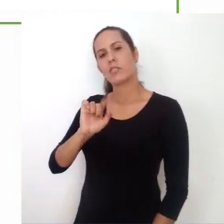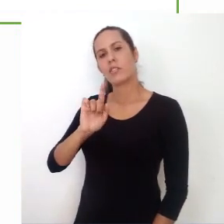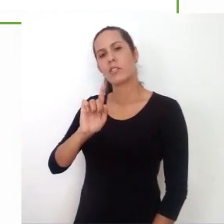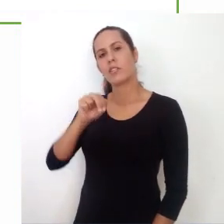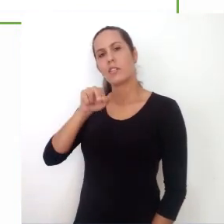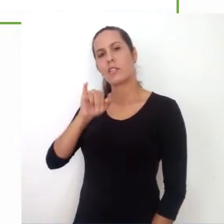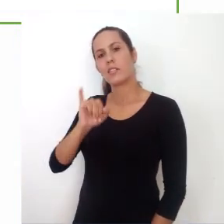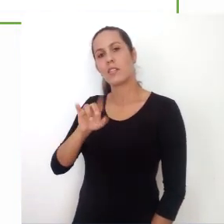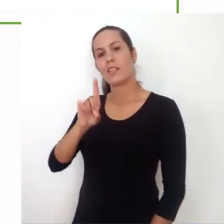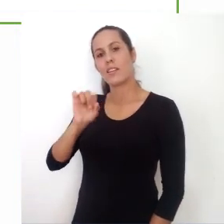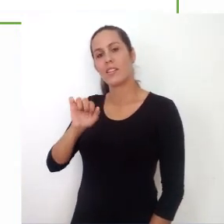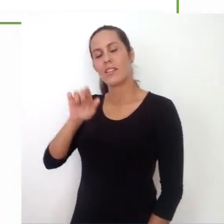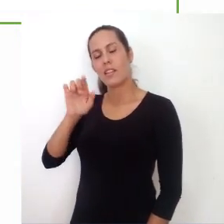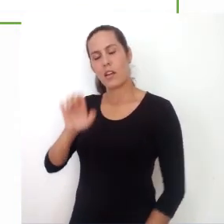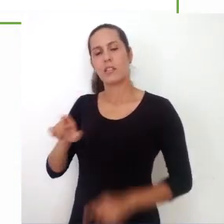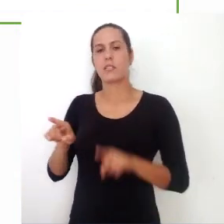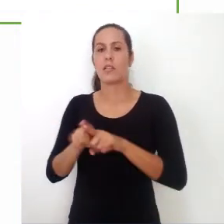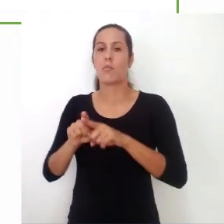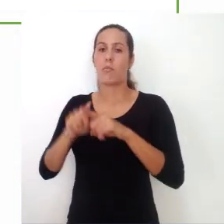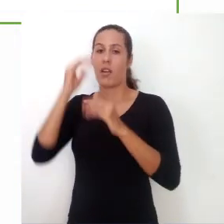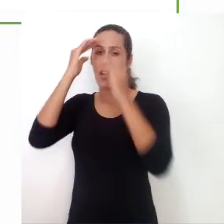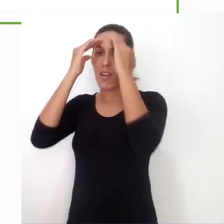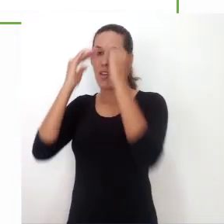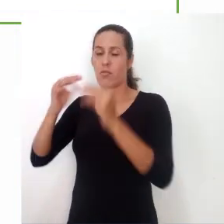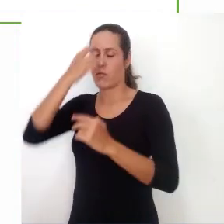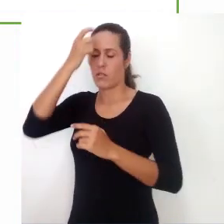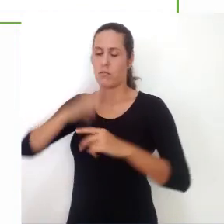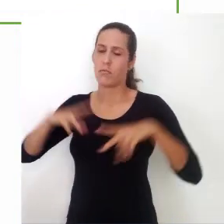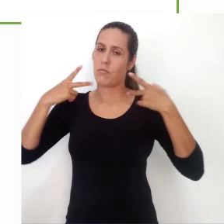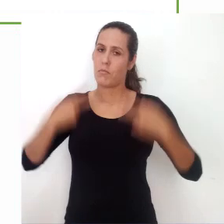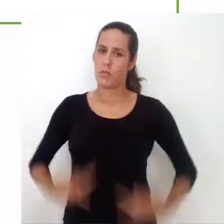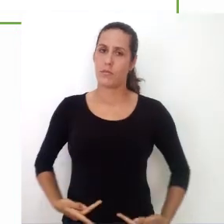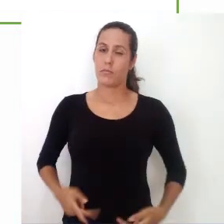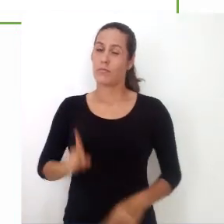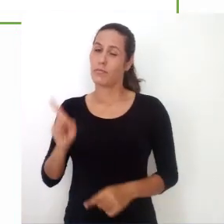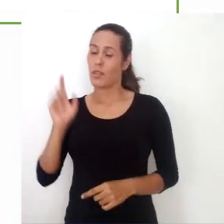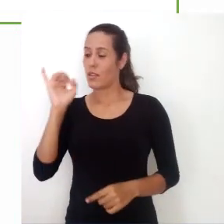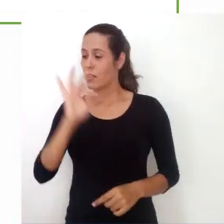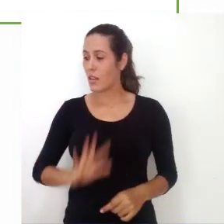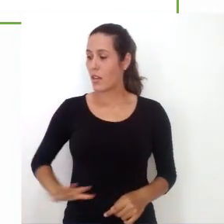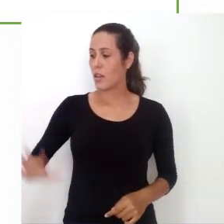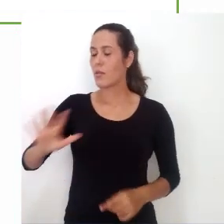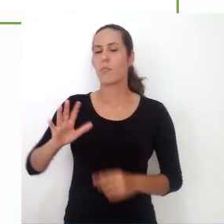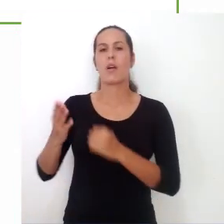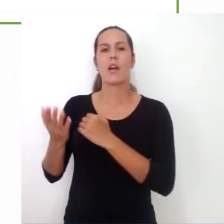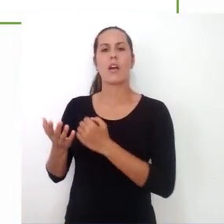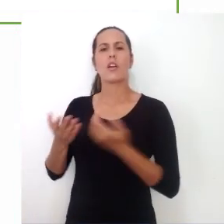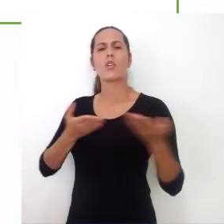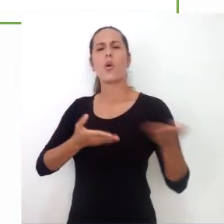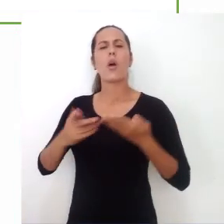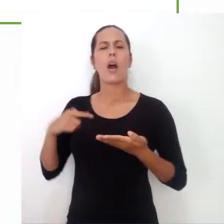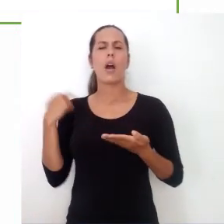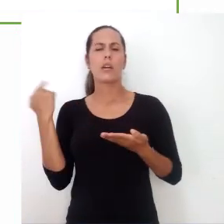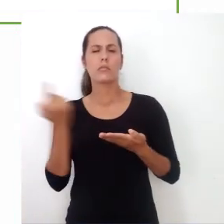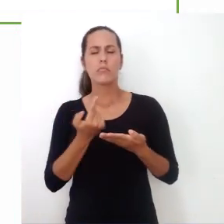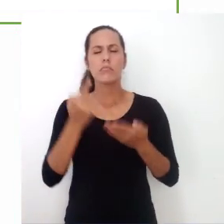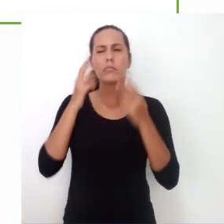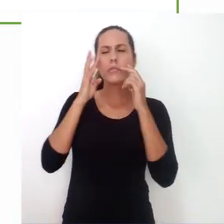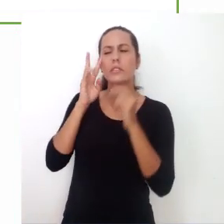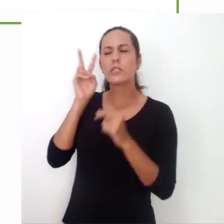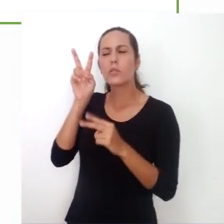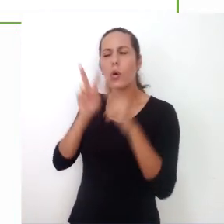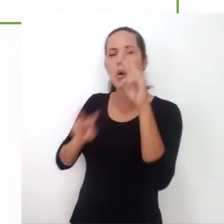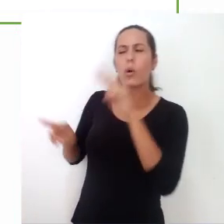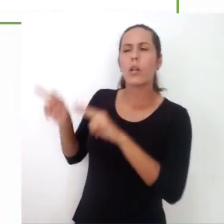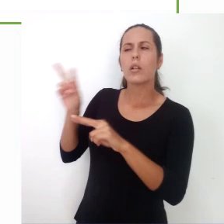de respeito ao ser humano. Essa imagem nos convida a pensar o quê? O desrespeito. Nós